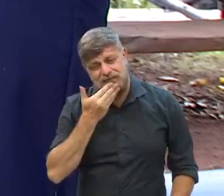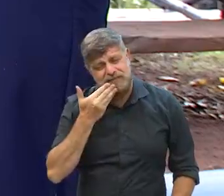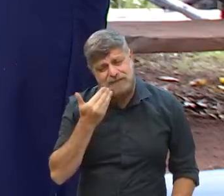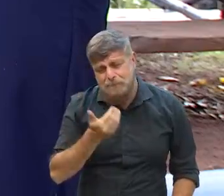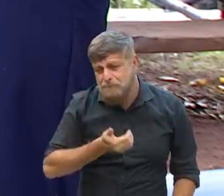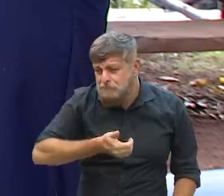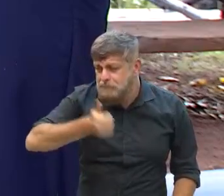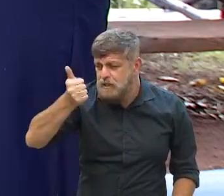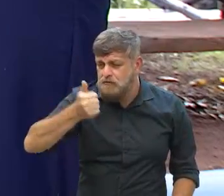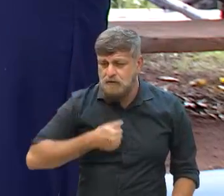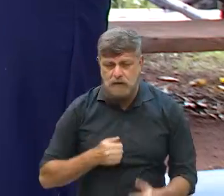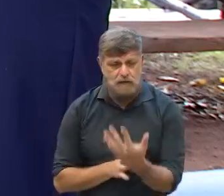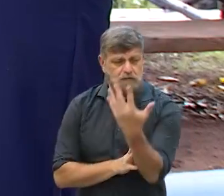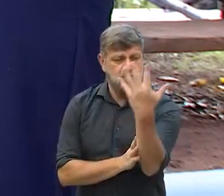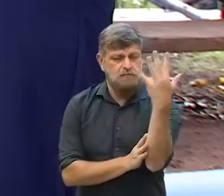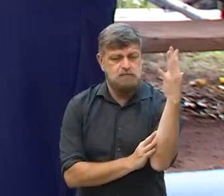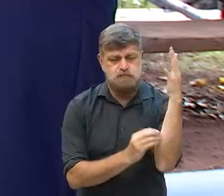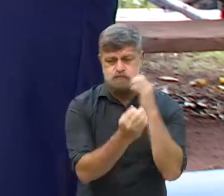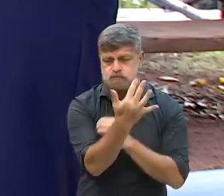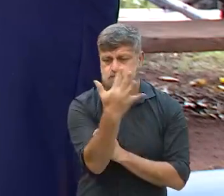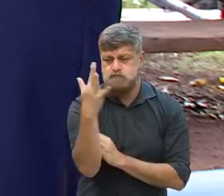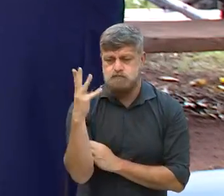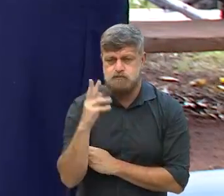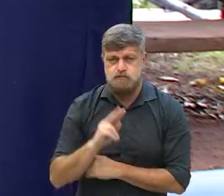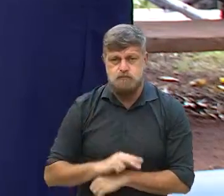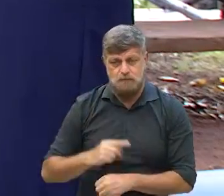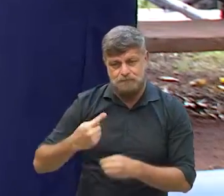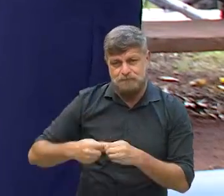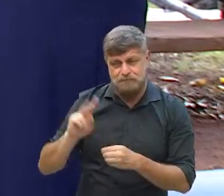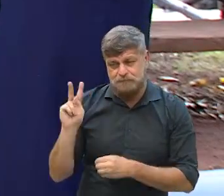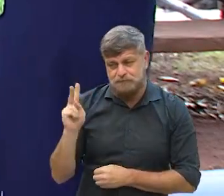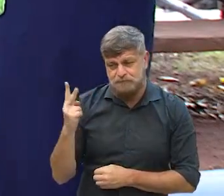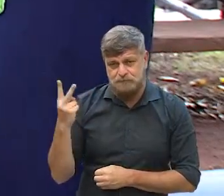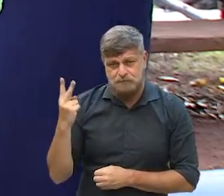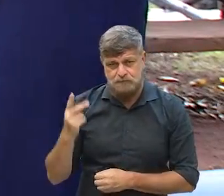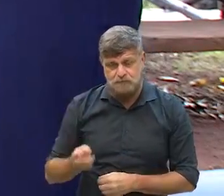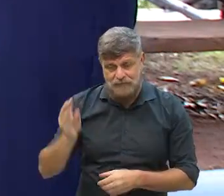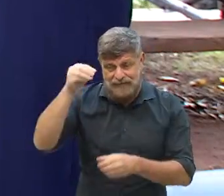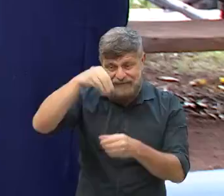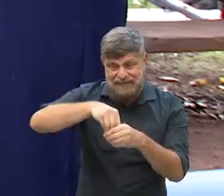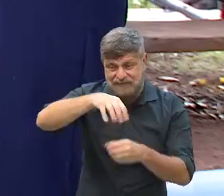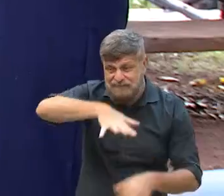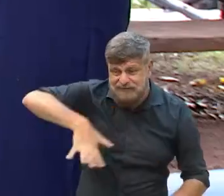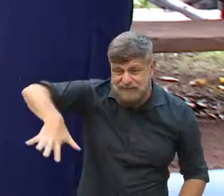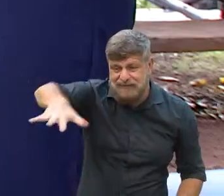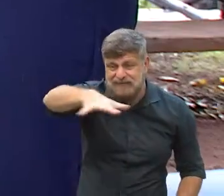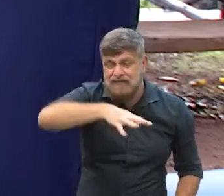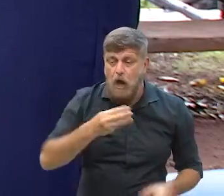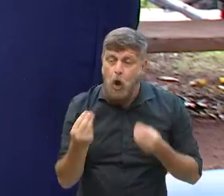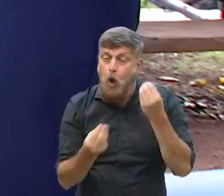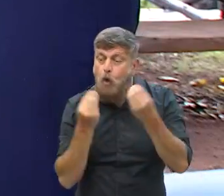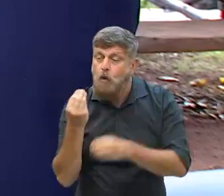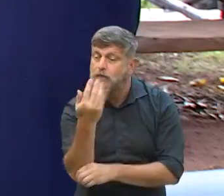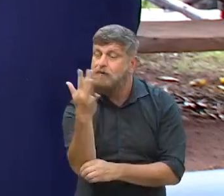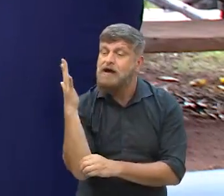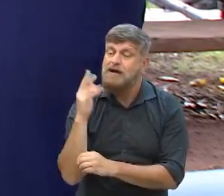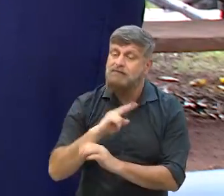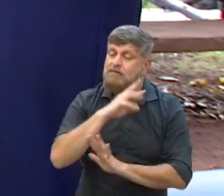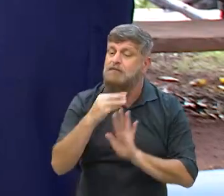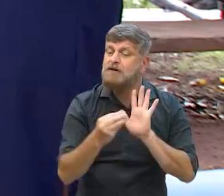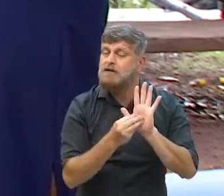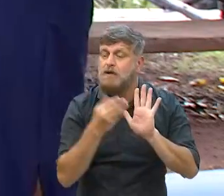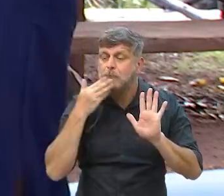melhor cobertura vegetal no município de Hortolândia dentro dessa área urbana? Tá. Então, assim,